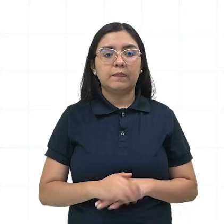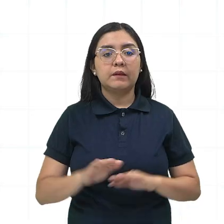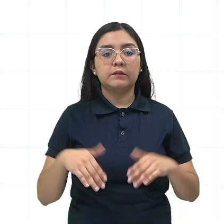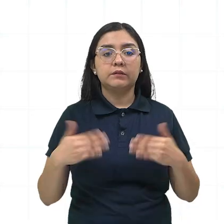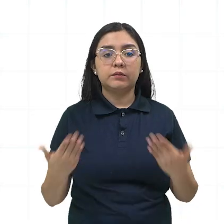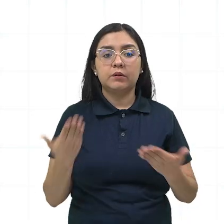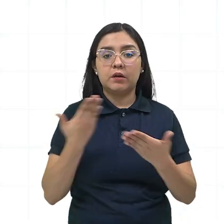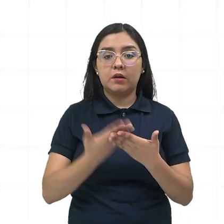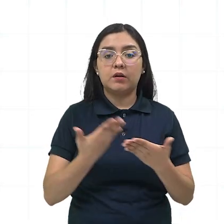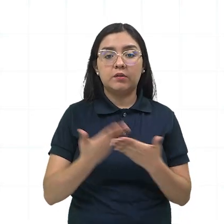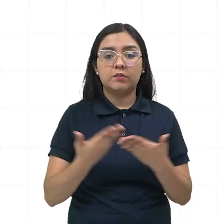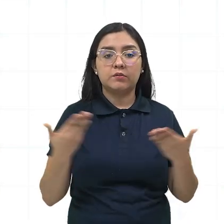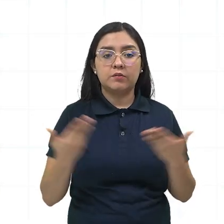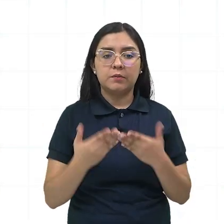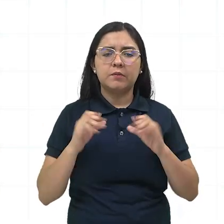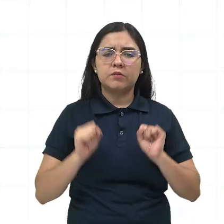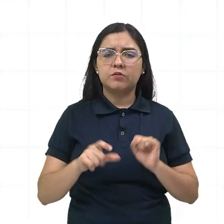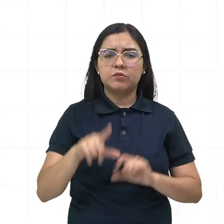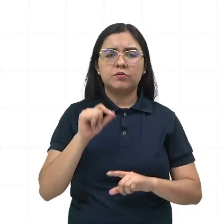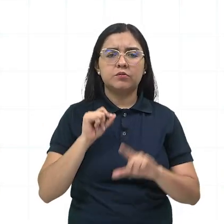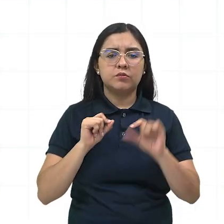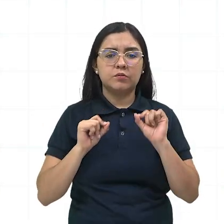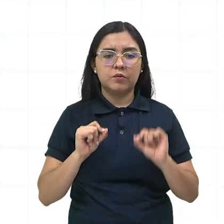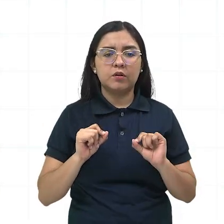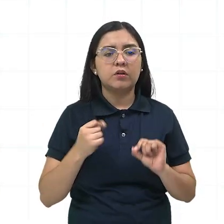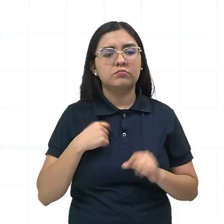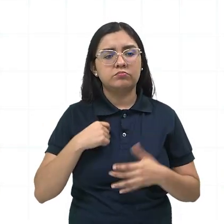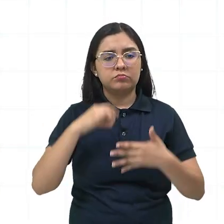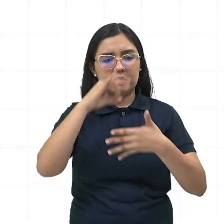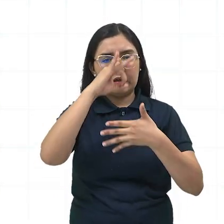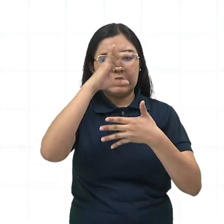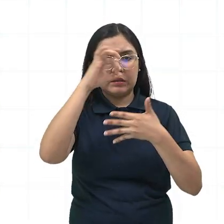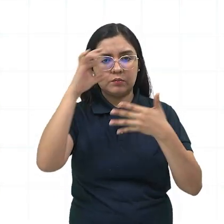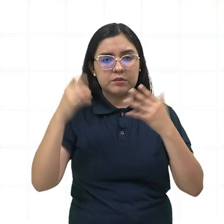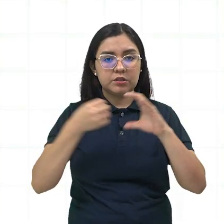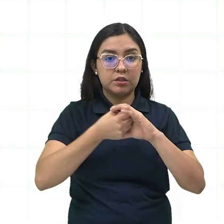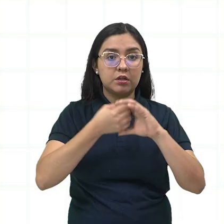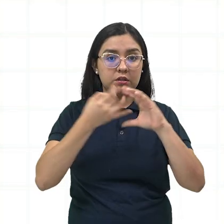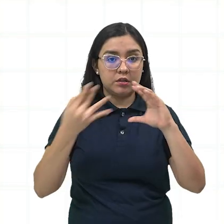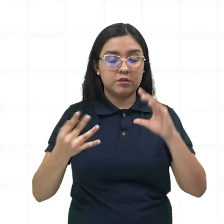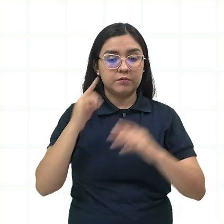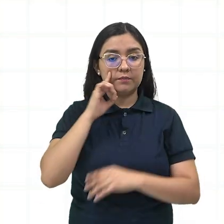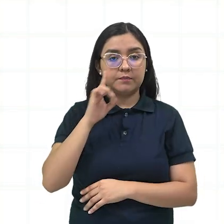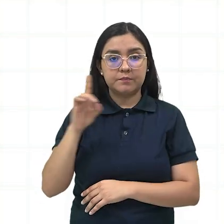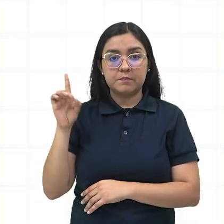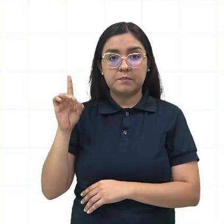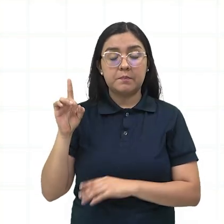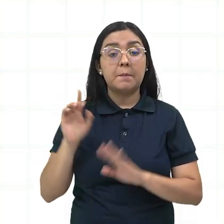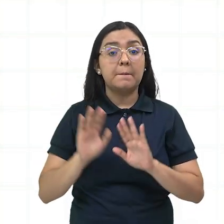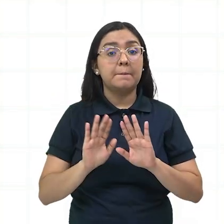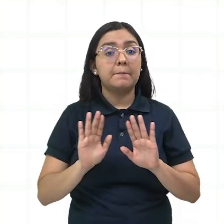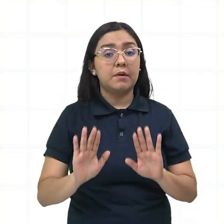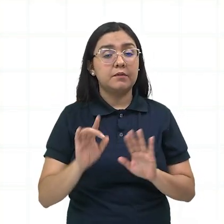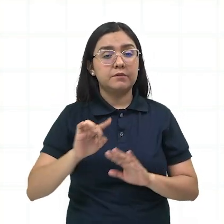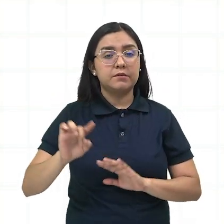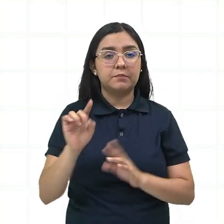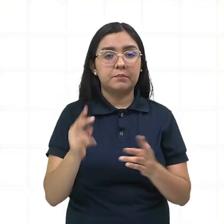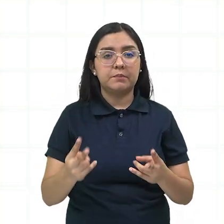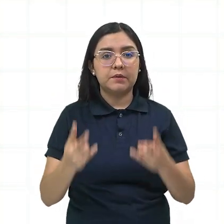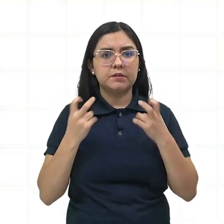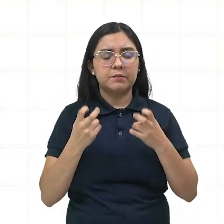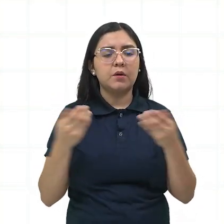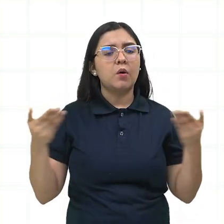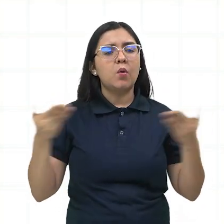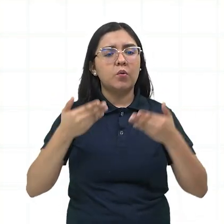de hoje, a gente poderia escolher falar sobre cada uma dessas características. Mas vocês vão perceber que hoje